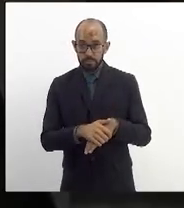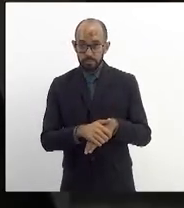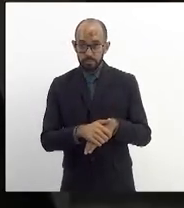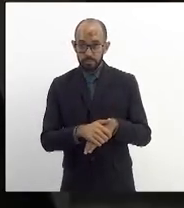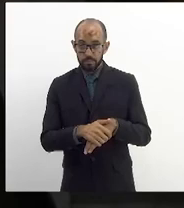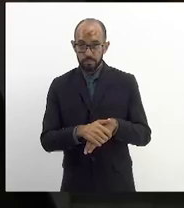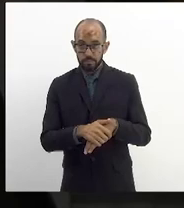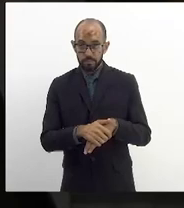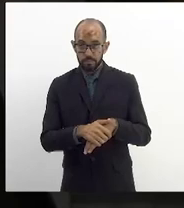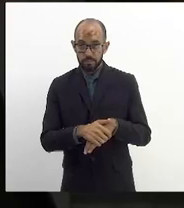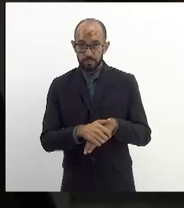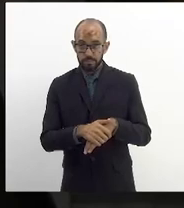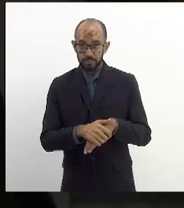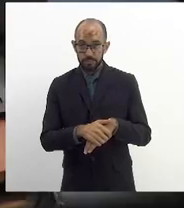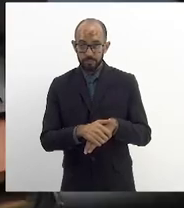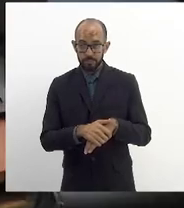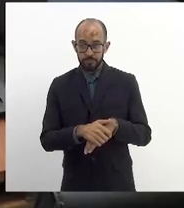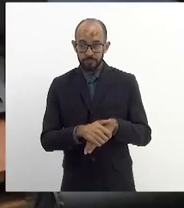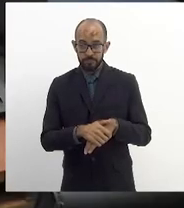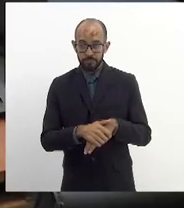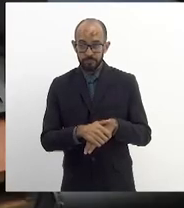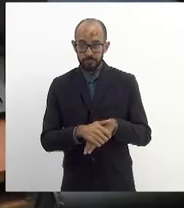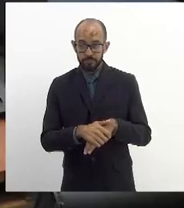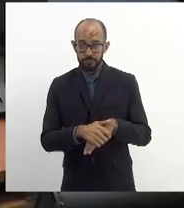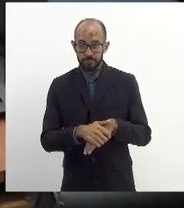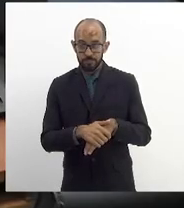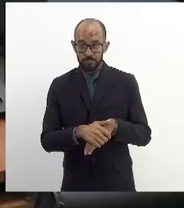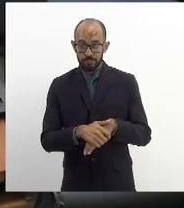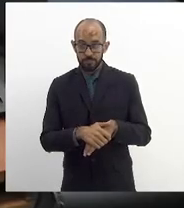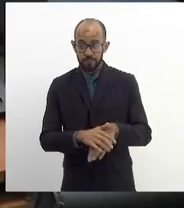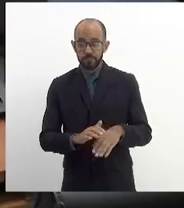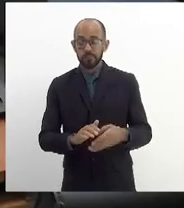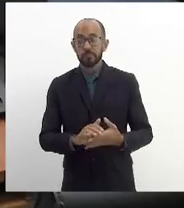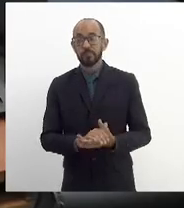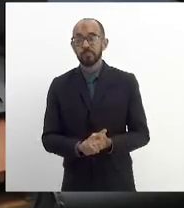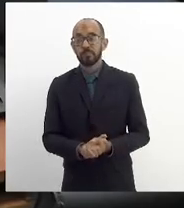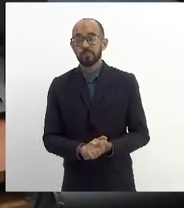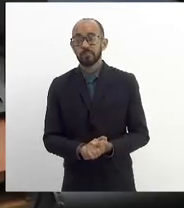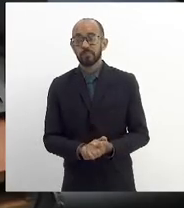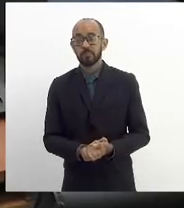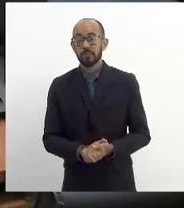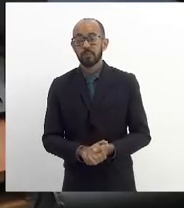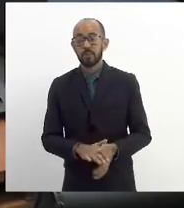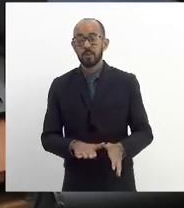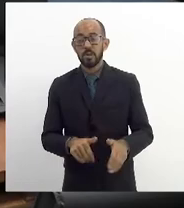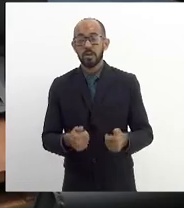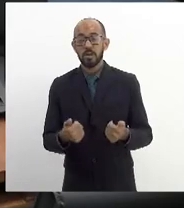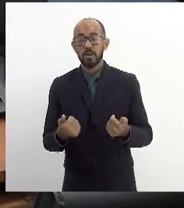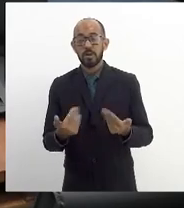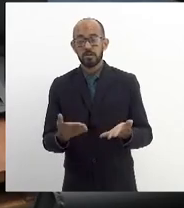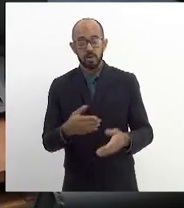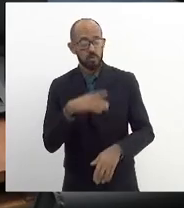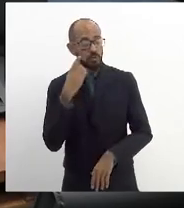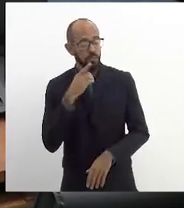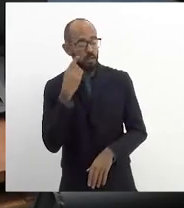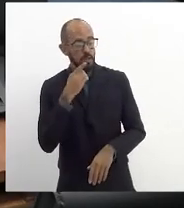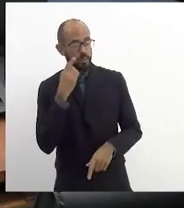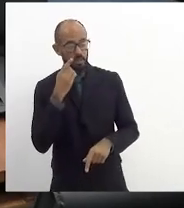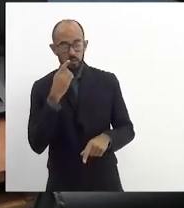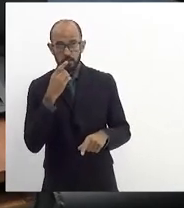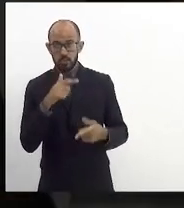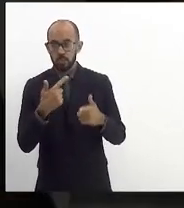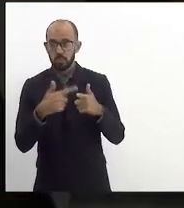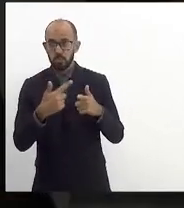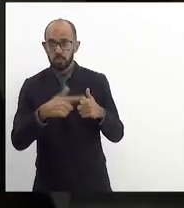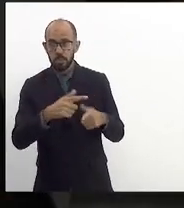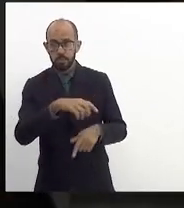e agora eu sou um dele oh alô volta da deputada o que o